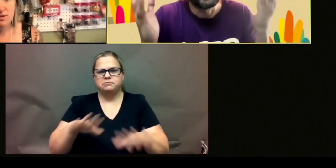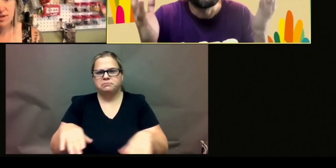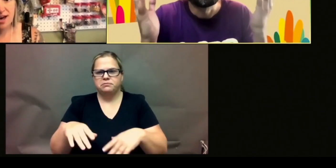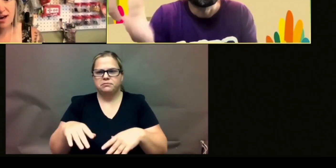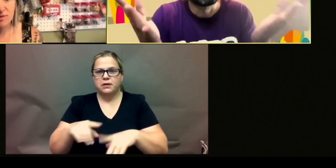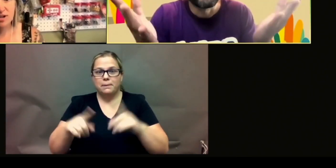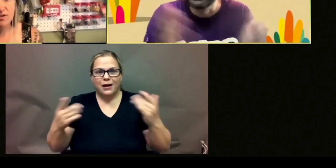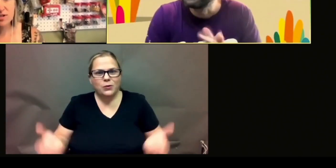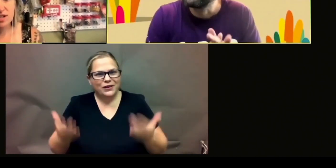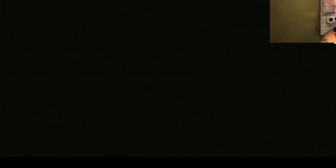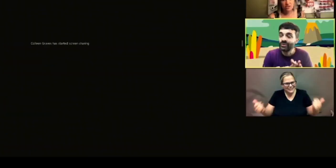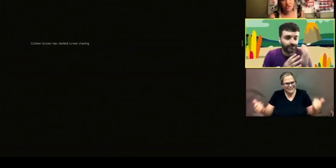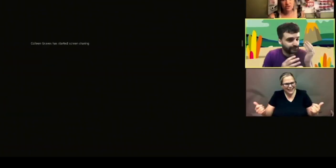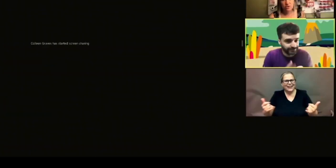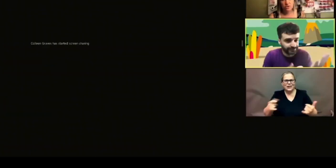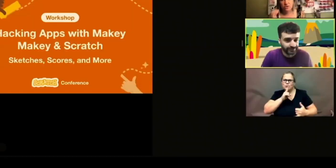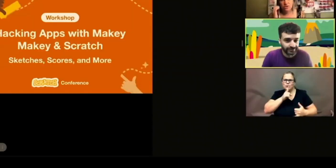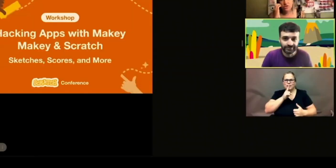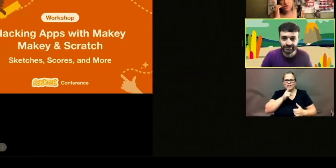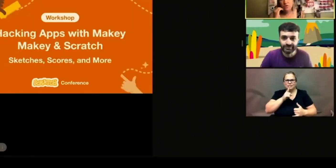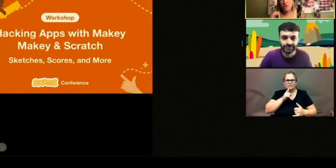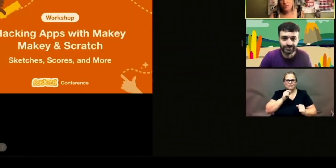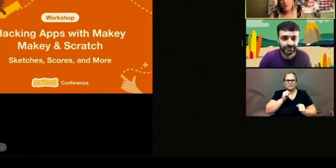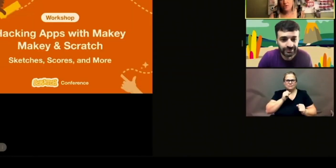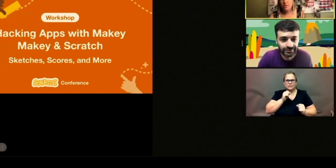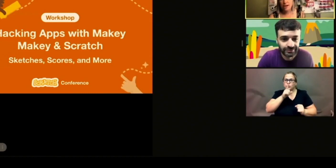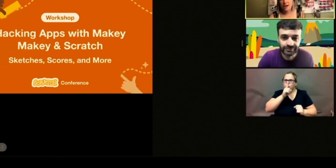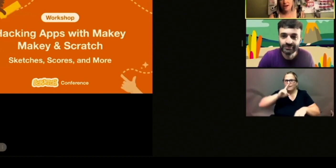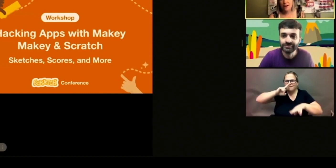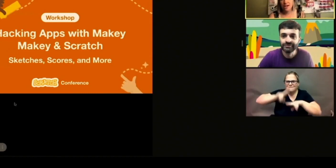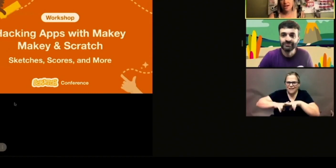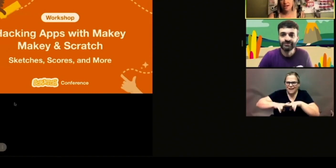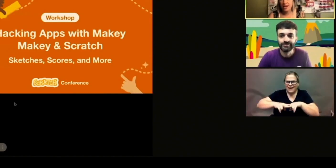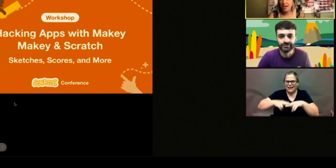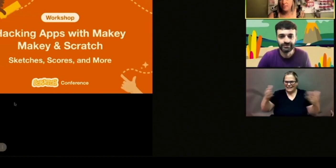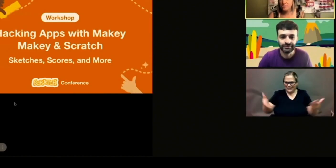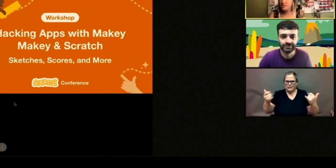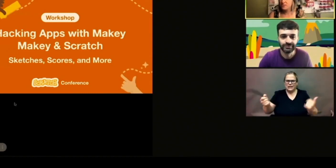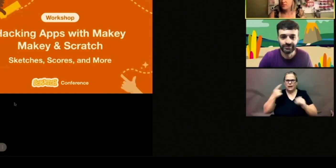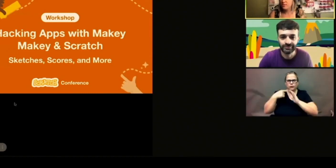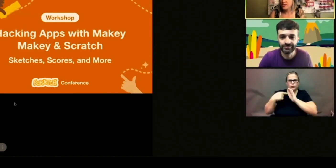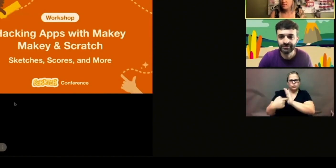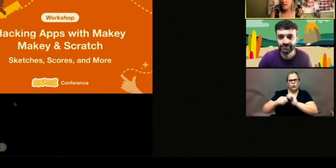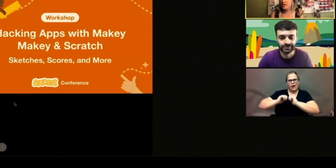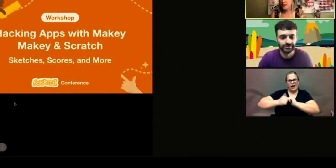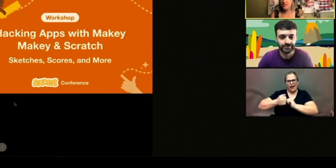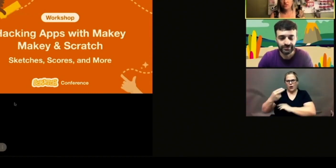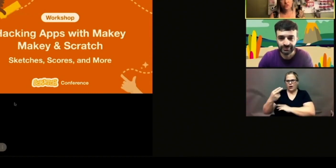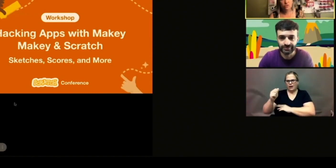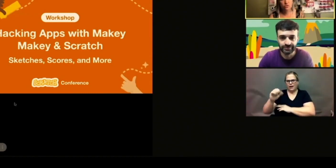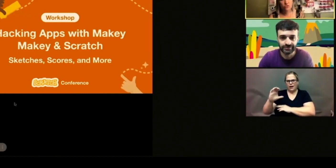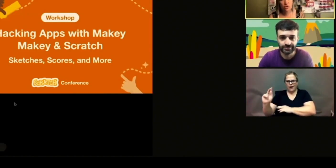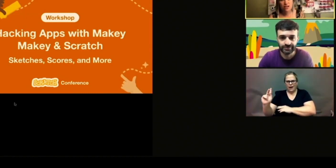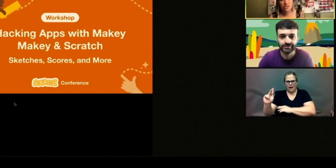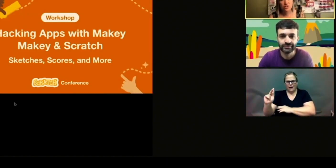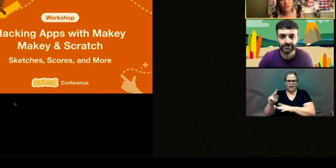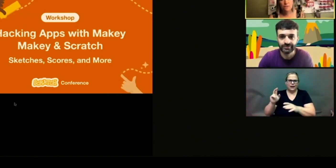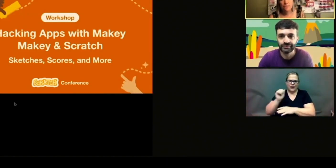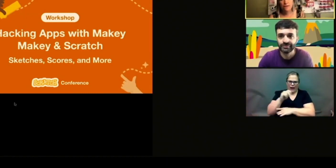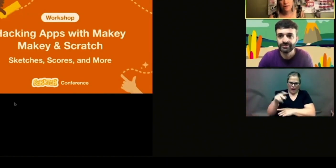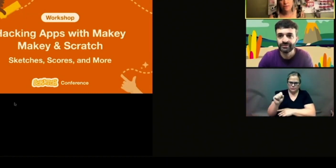aqui hoje, estamos aqui hoje para mostrar a vocês como nós podemos